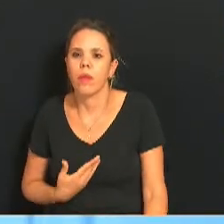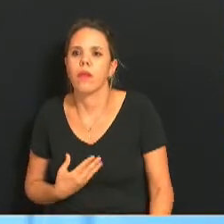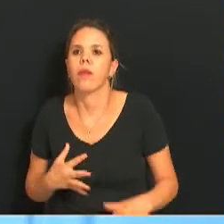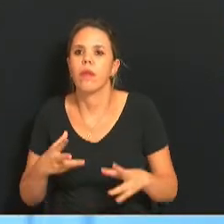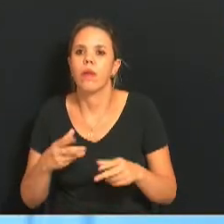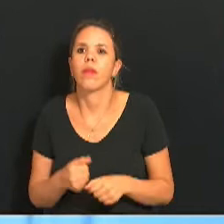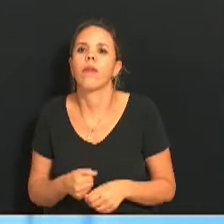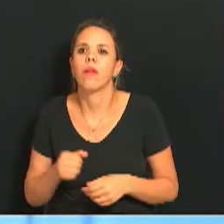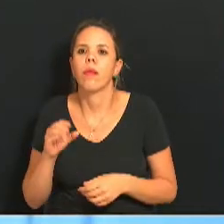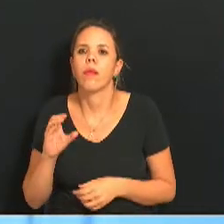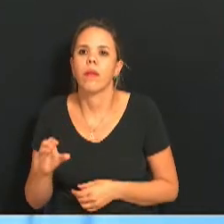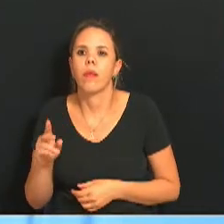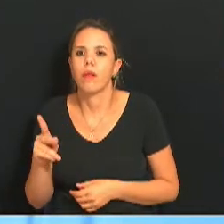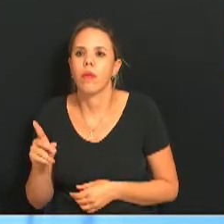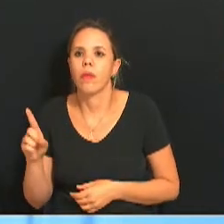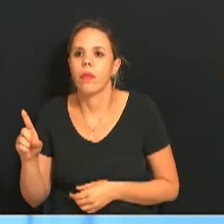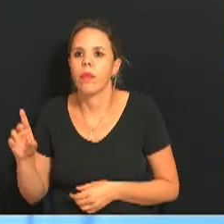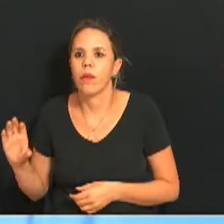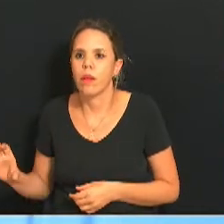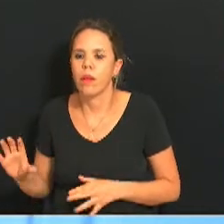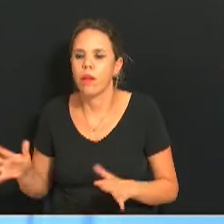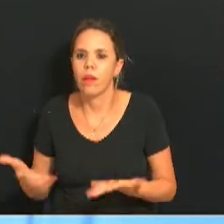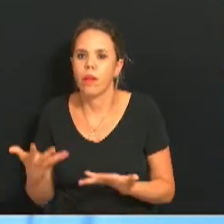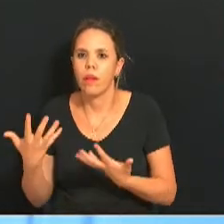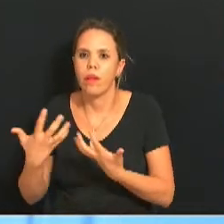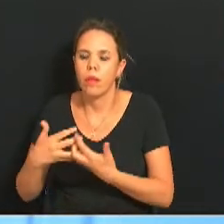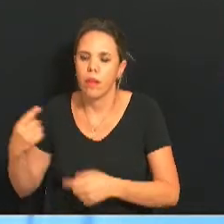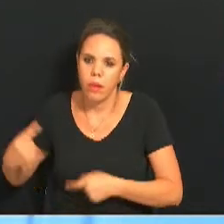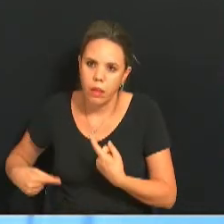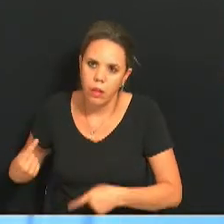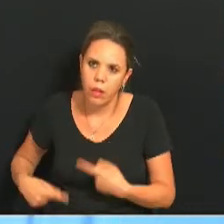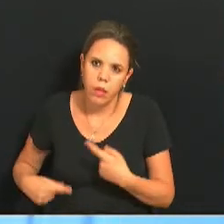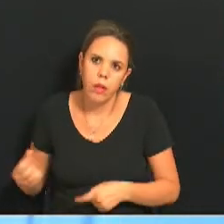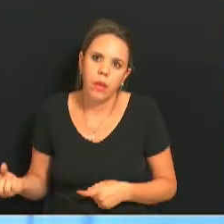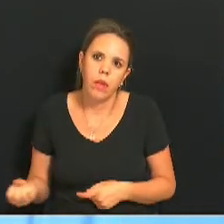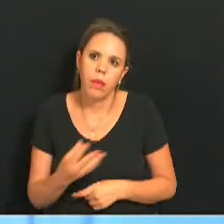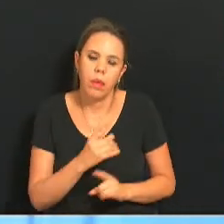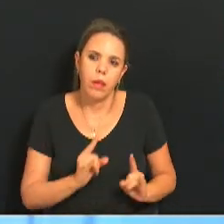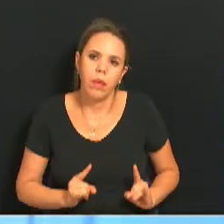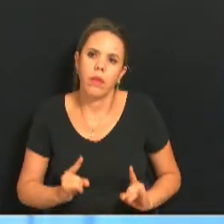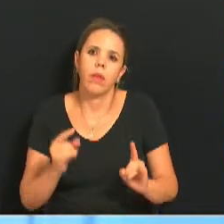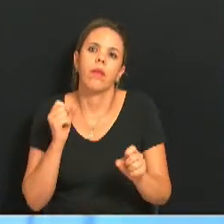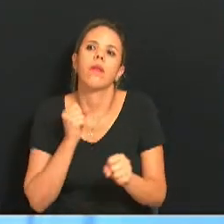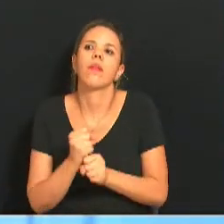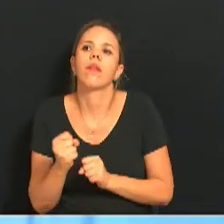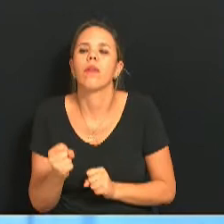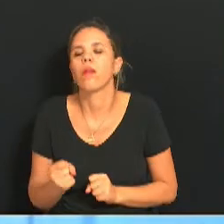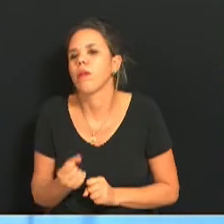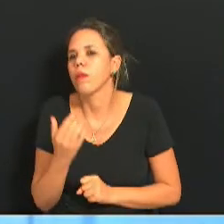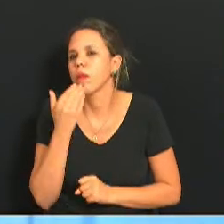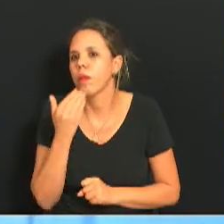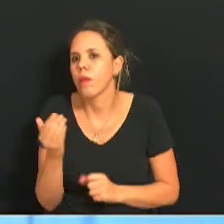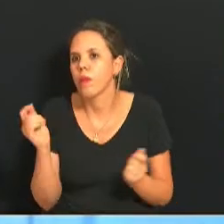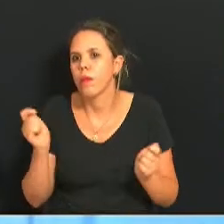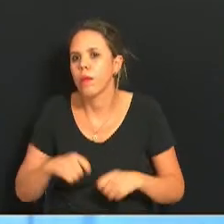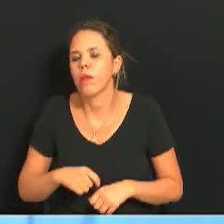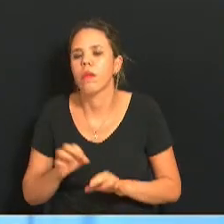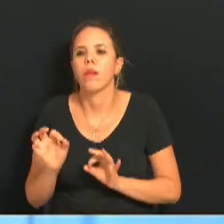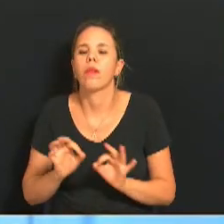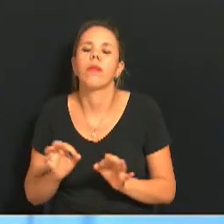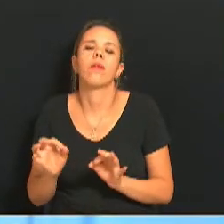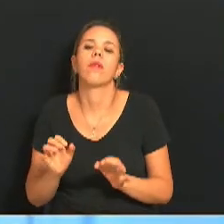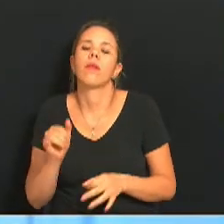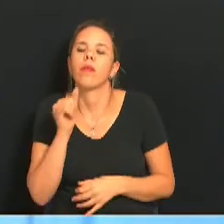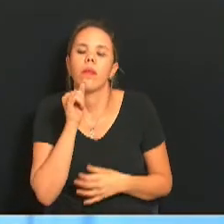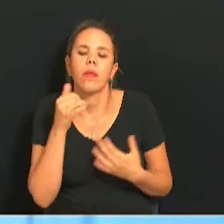CPC provocados para análise de novos Empreendimentos de pedido de potencial construtivo Pois